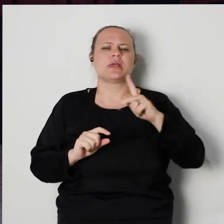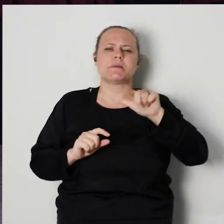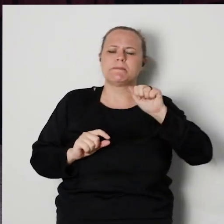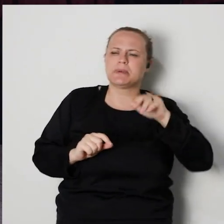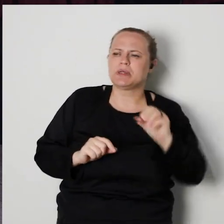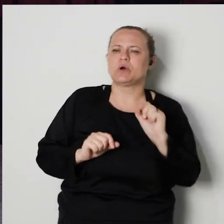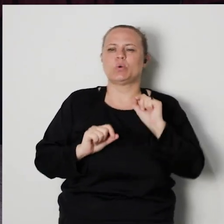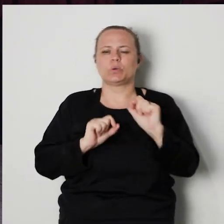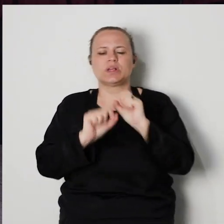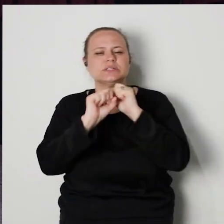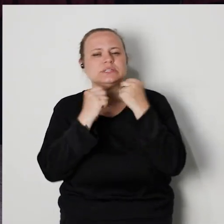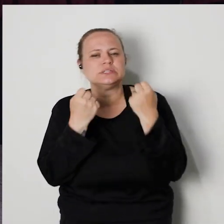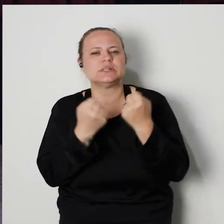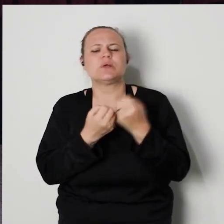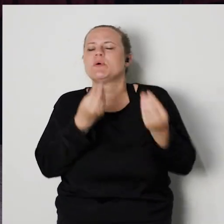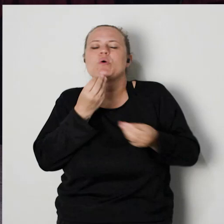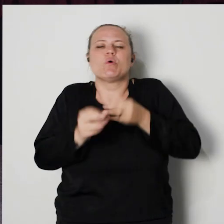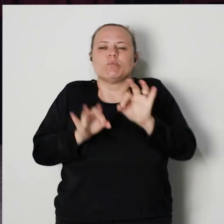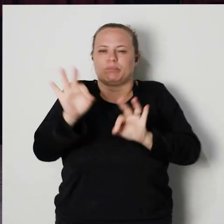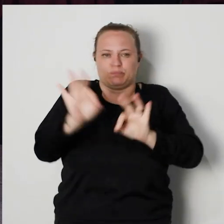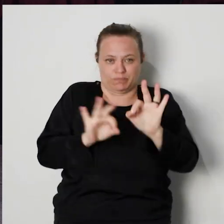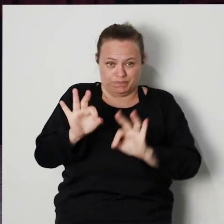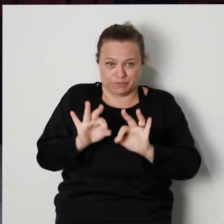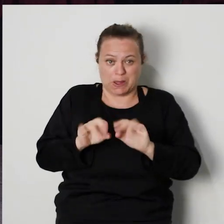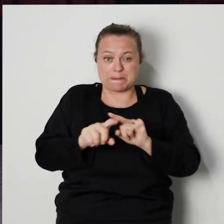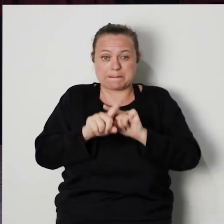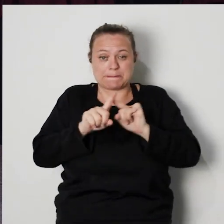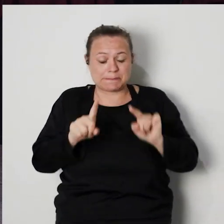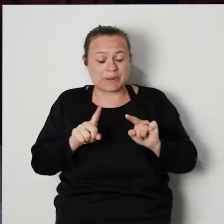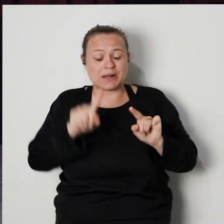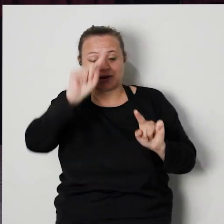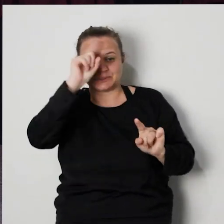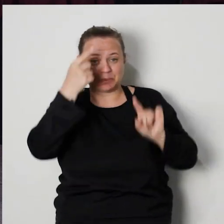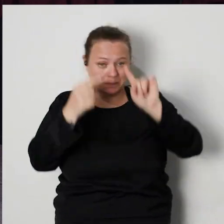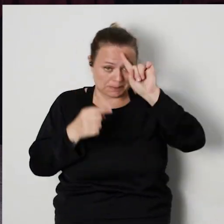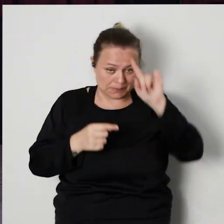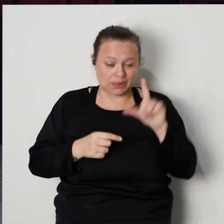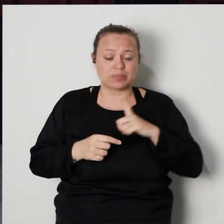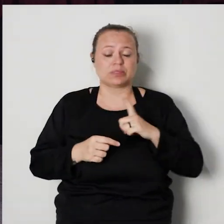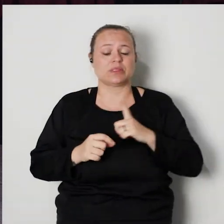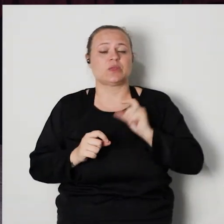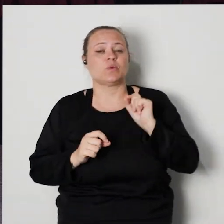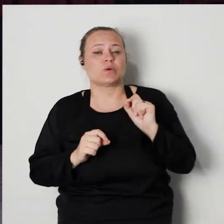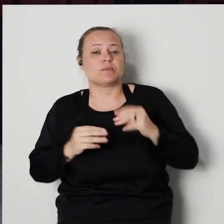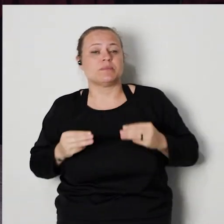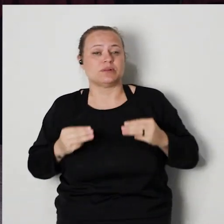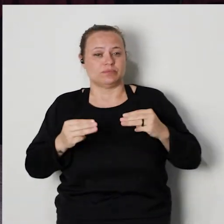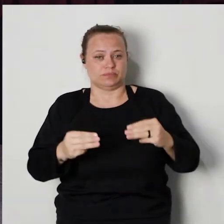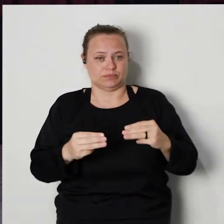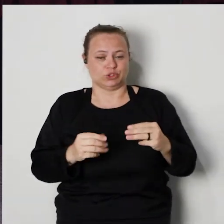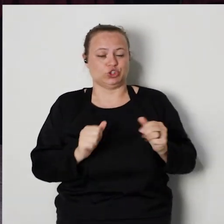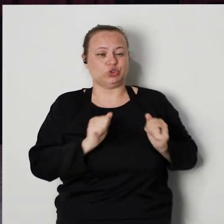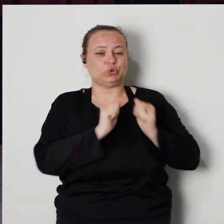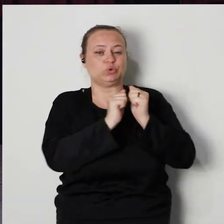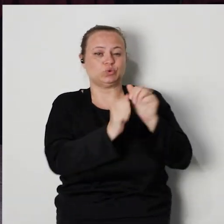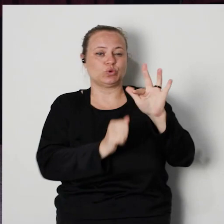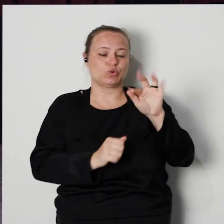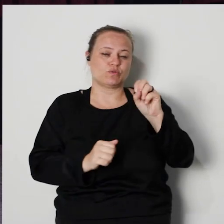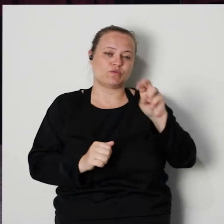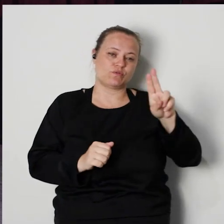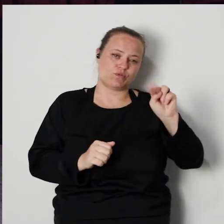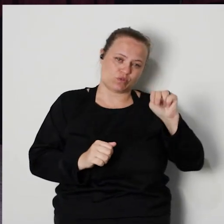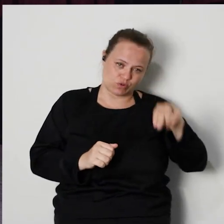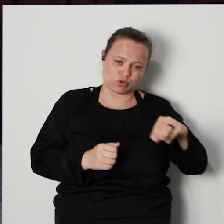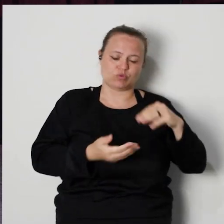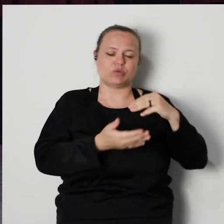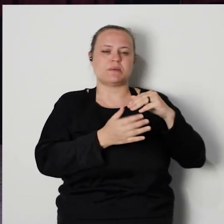essa cartilha, outros documentos foram produzidos, o que é o plano, o que é um sistema, como é que ele está estruturado. No